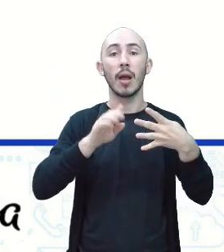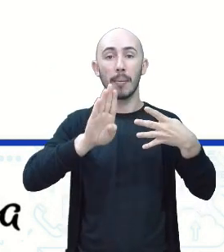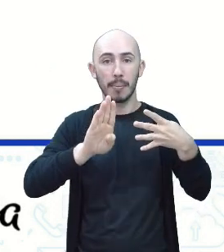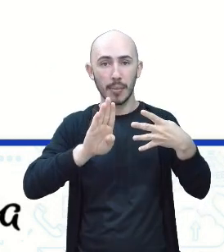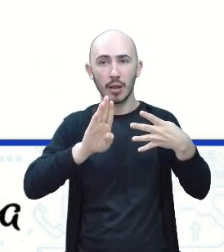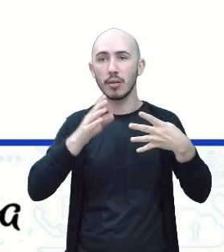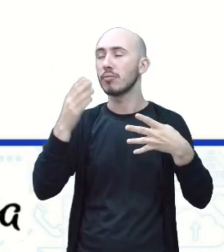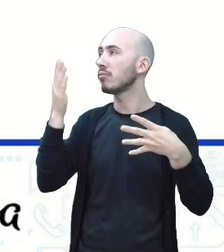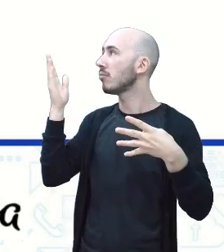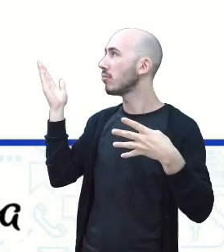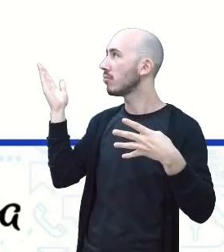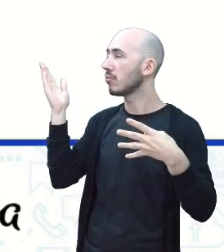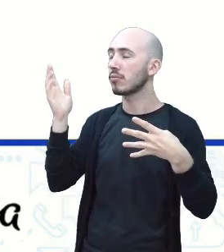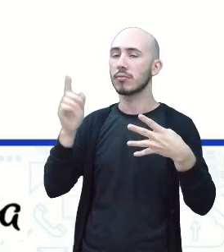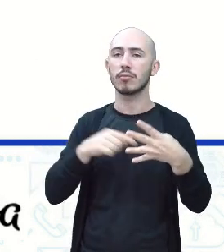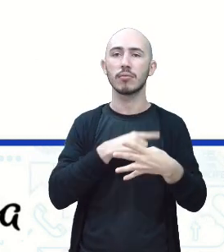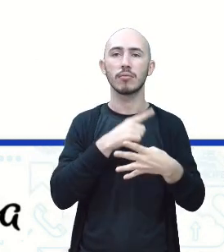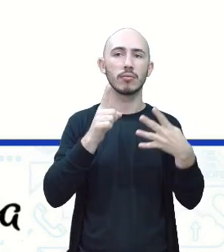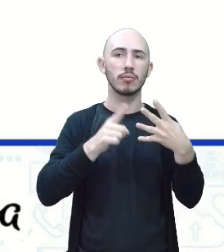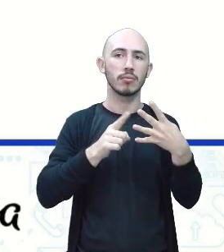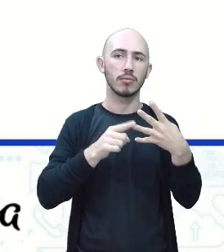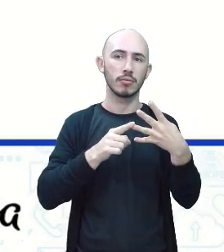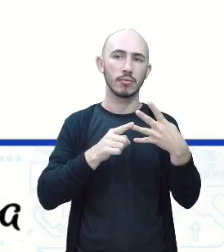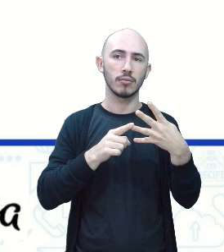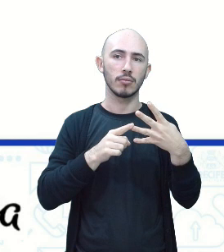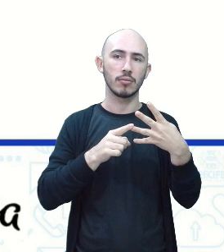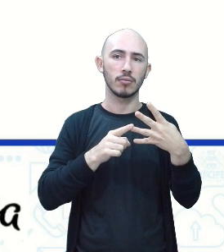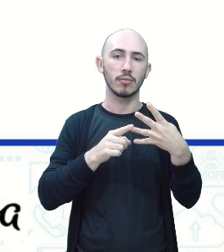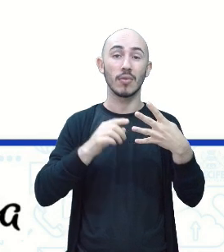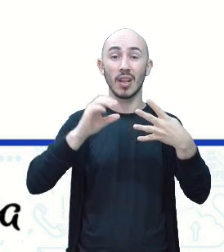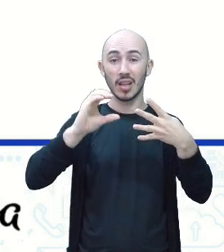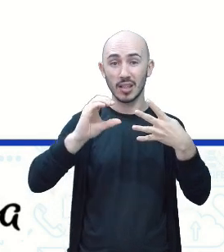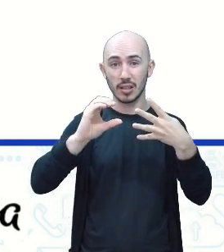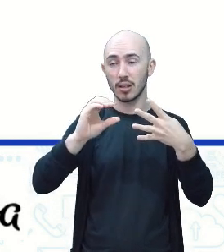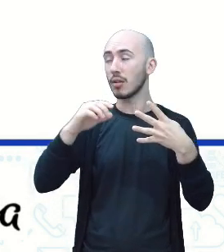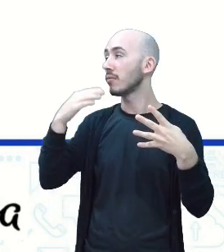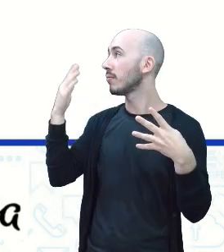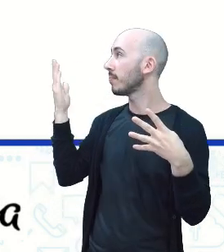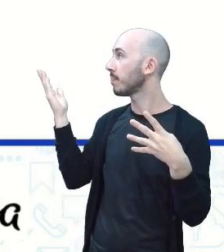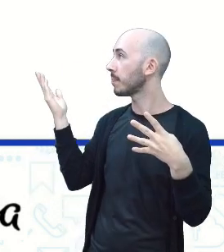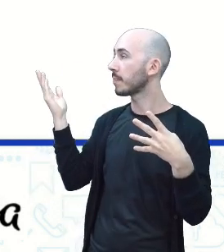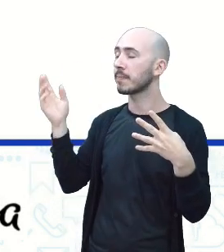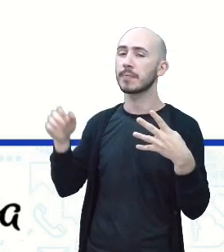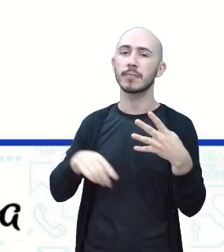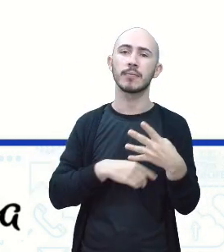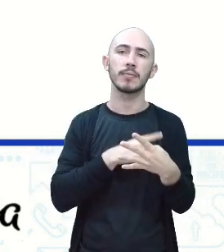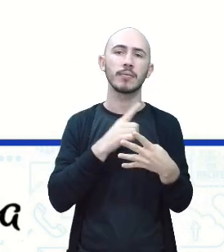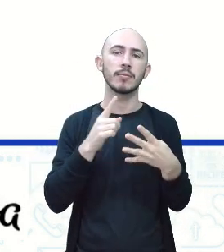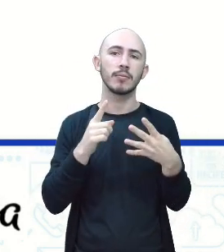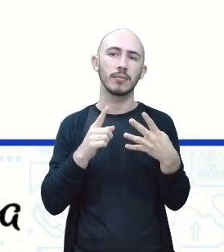B, células, tecidos, órgãos, sistemas e organismo. Letra C,